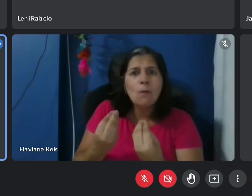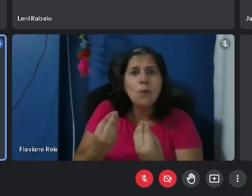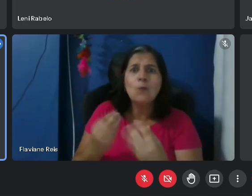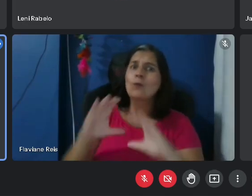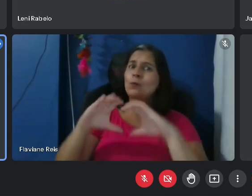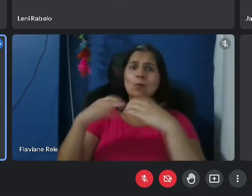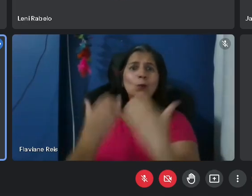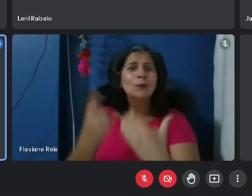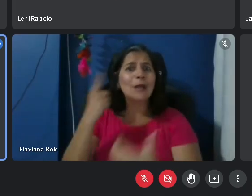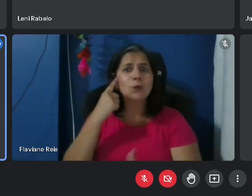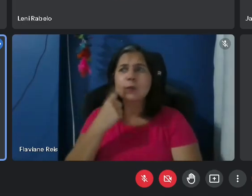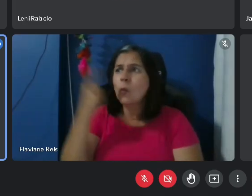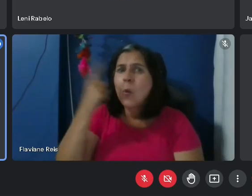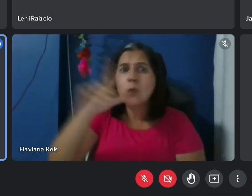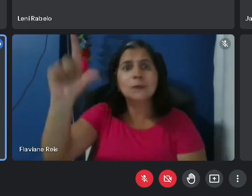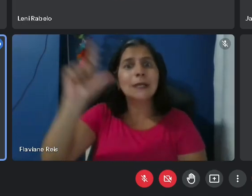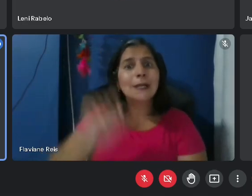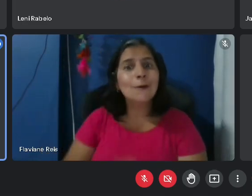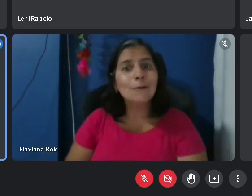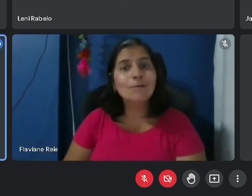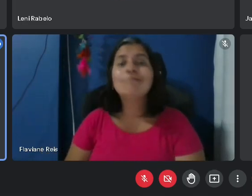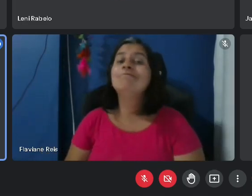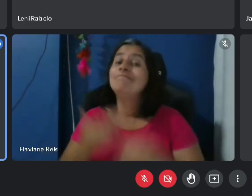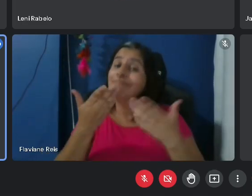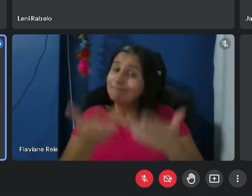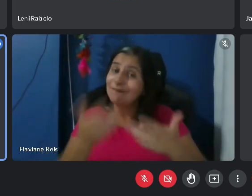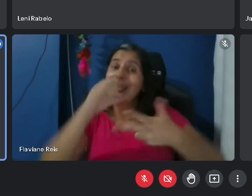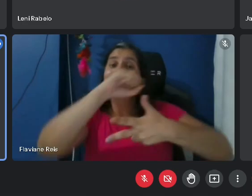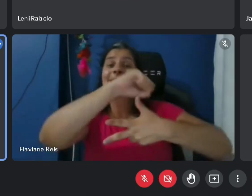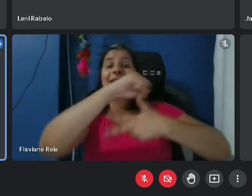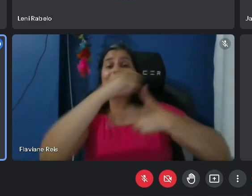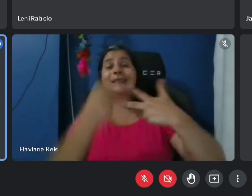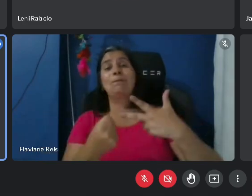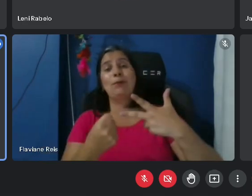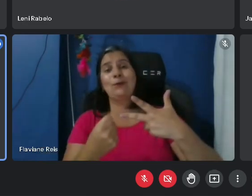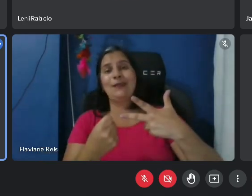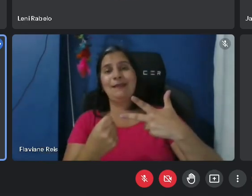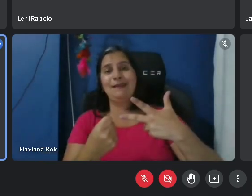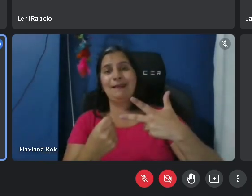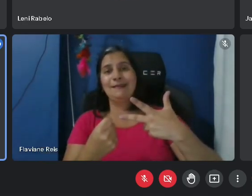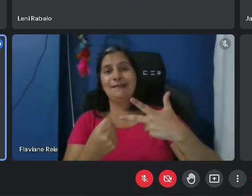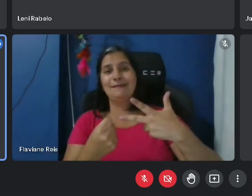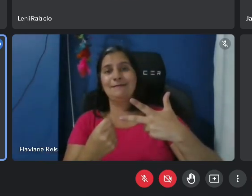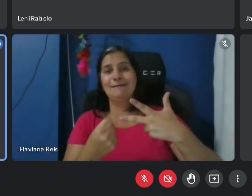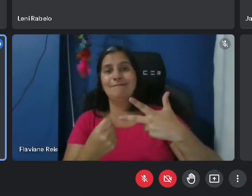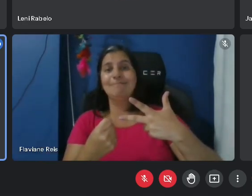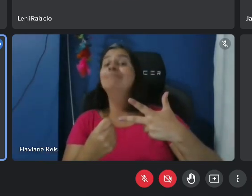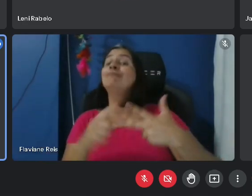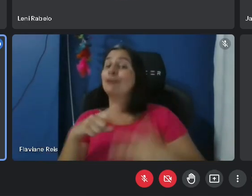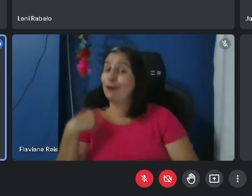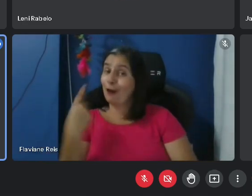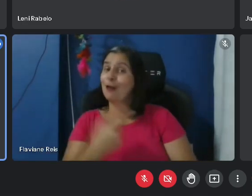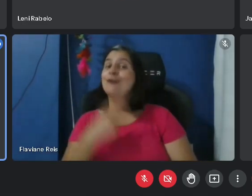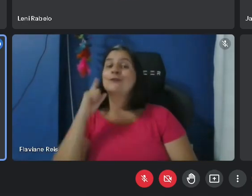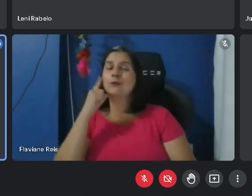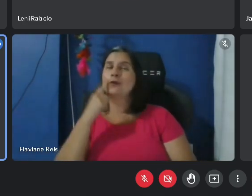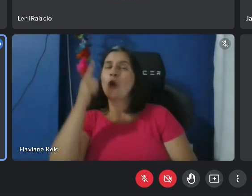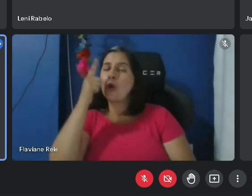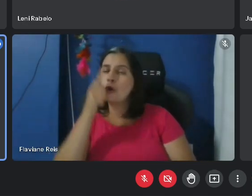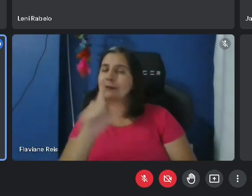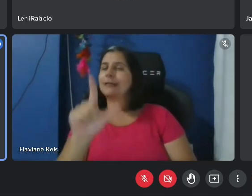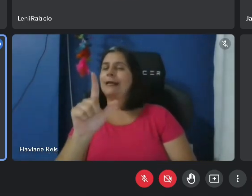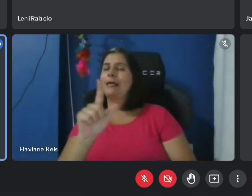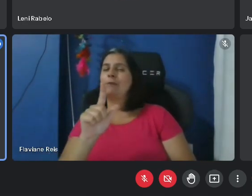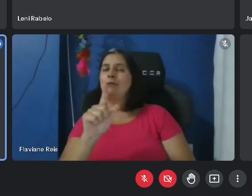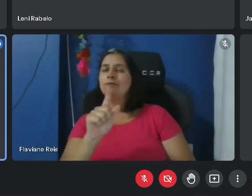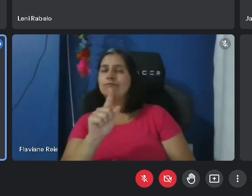sistema. Como que a comunidade surda ela conseguiu estar participando de todo esse sistema através dos poderes,